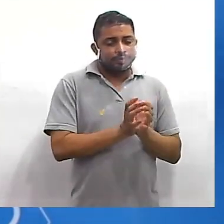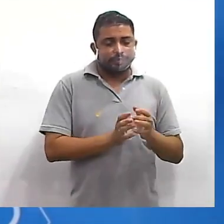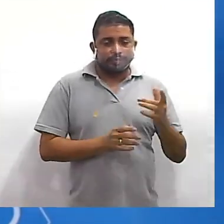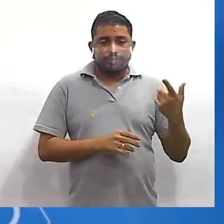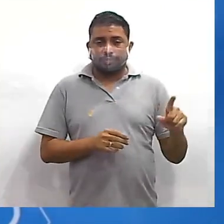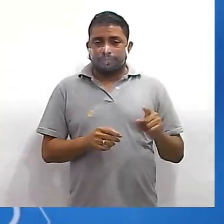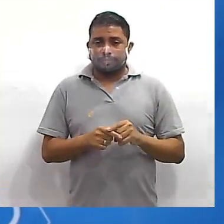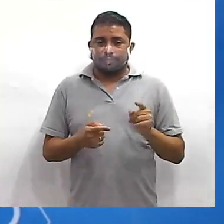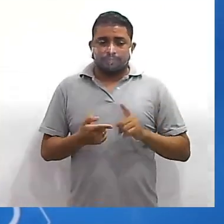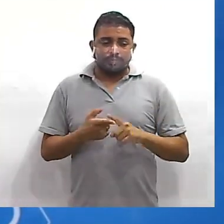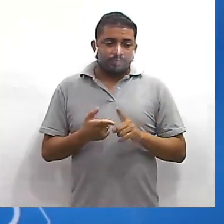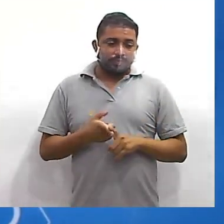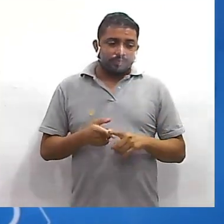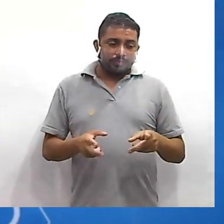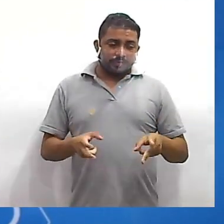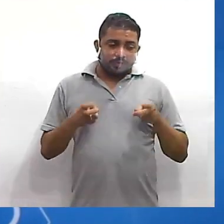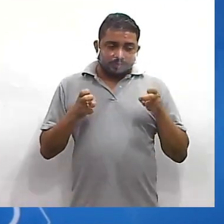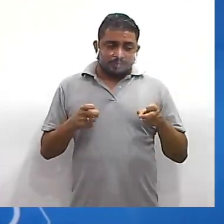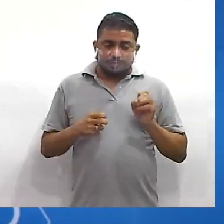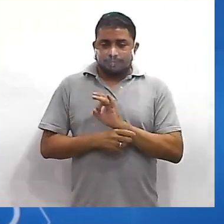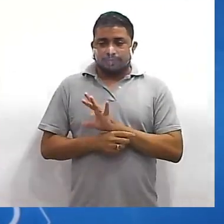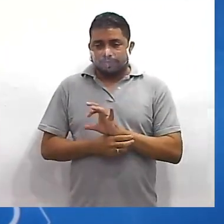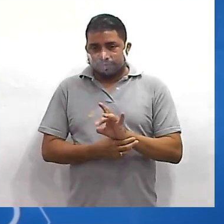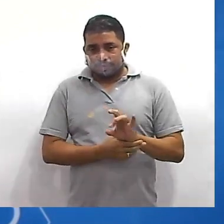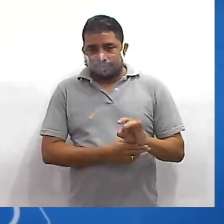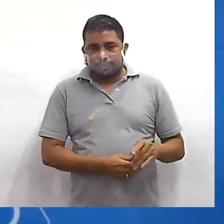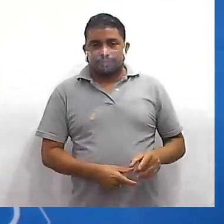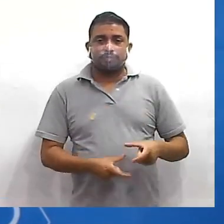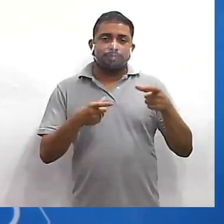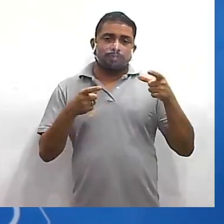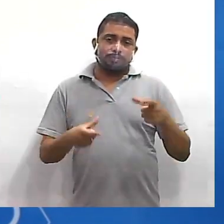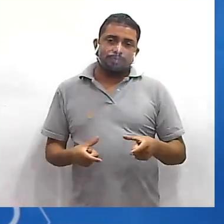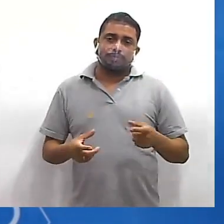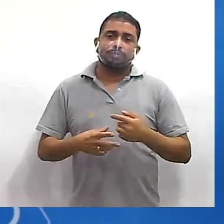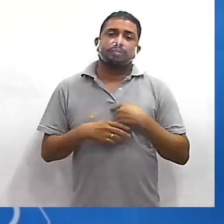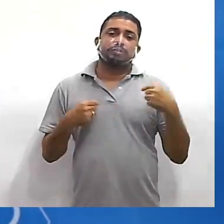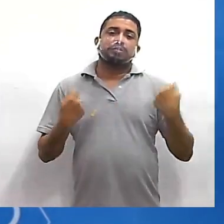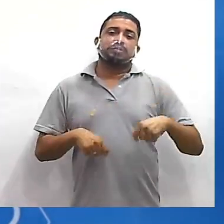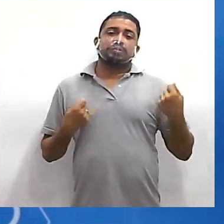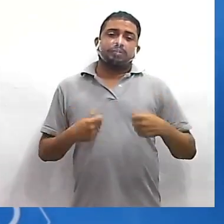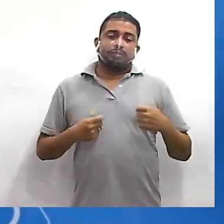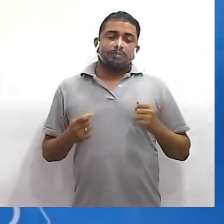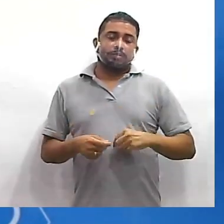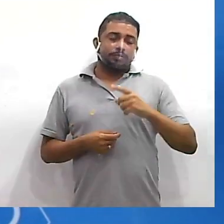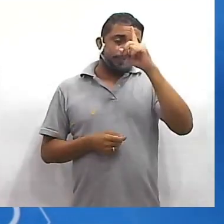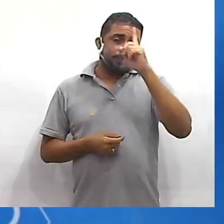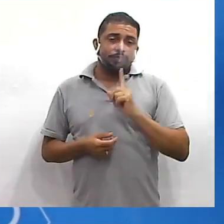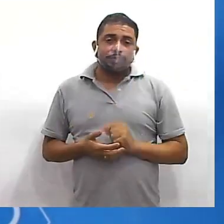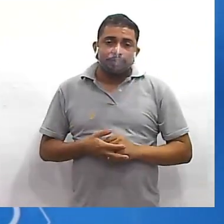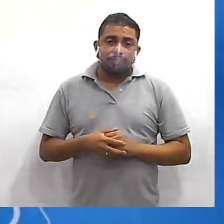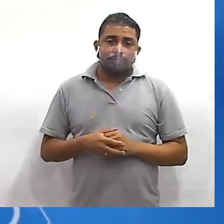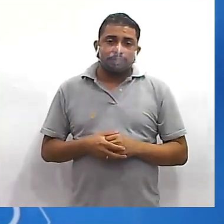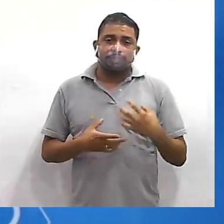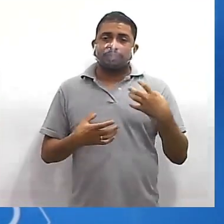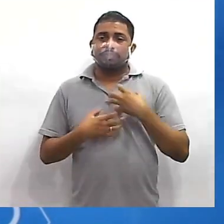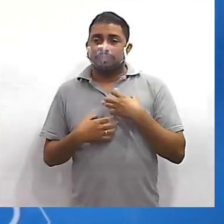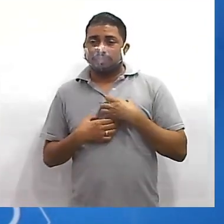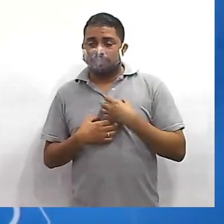E perceber e saber que em cada local desse, eu preciso ter um perfil, né? Uma forma de